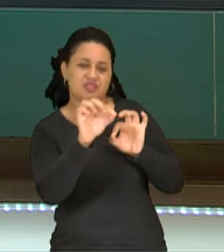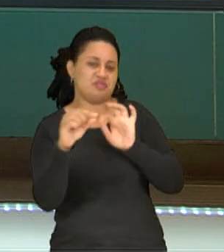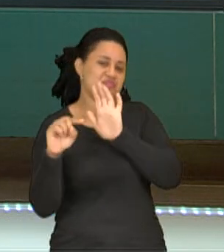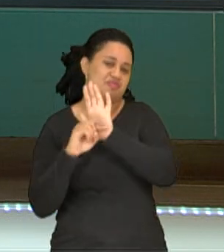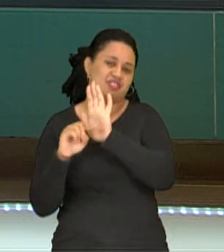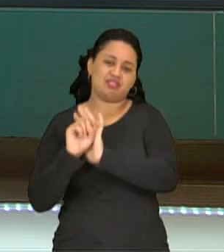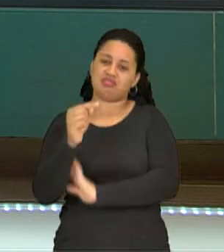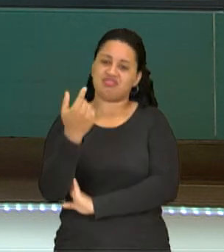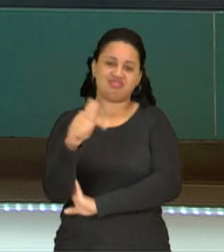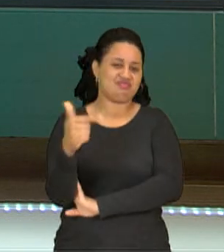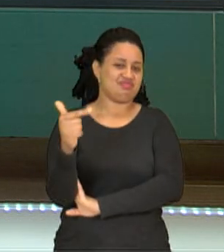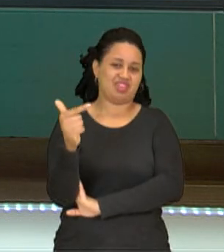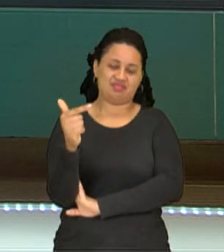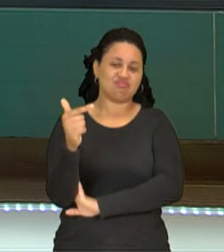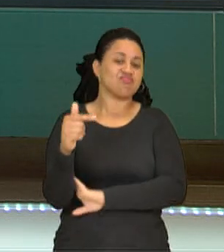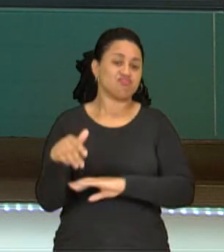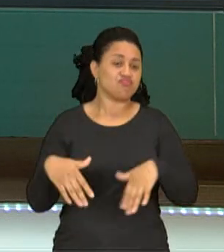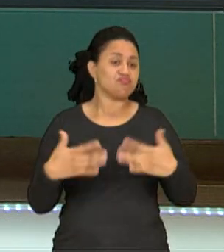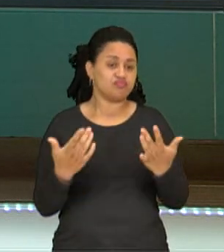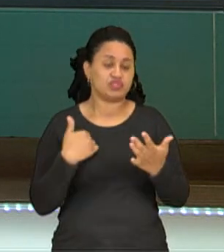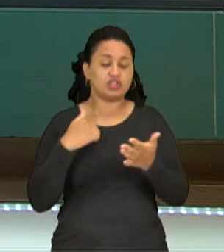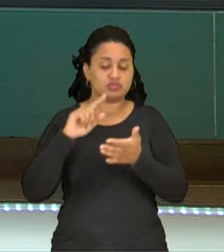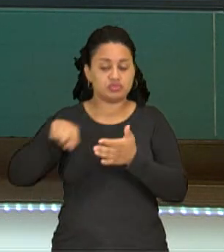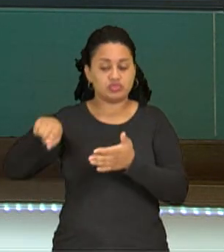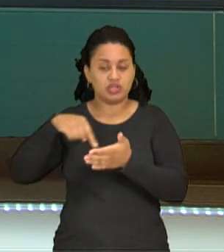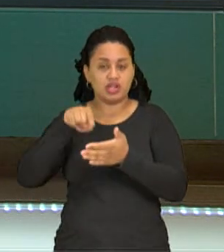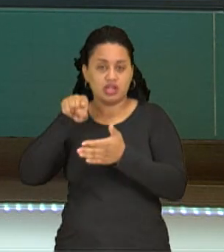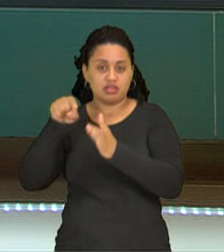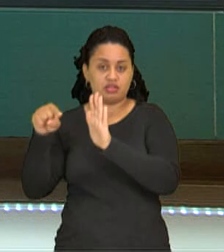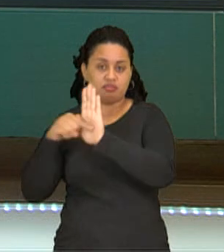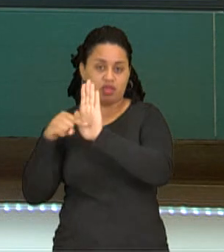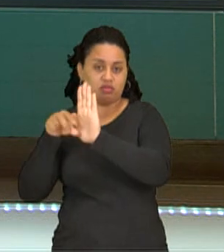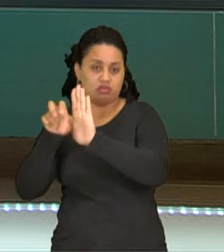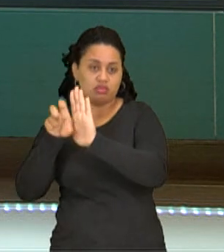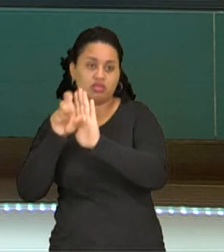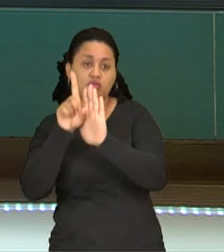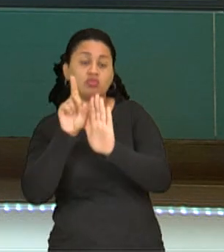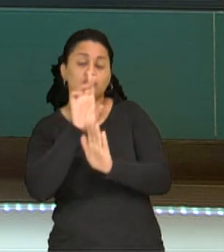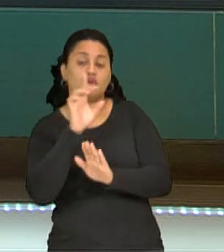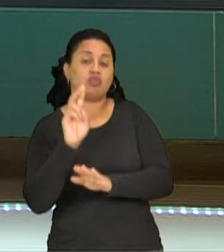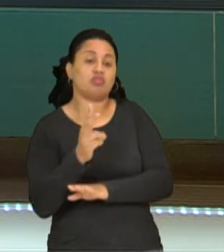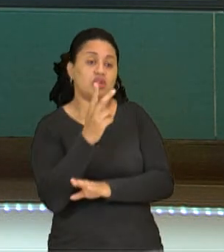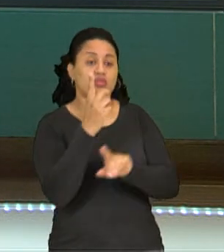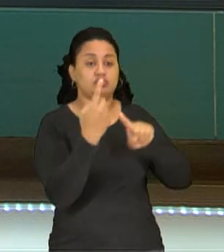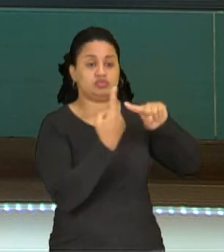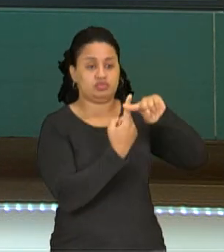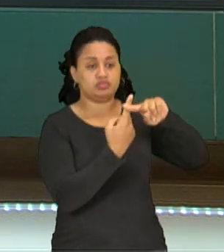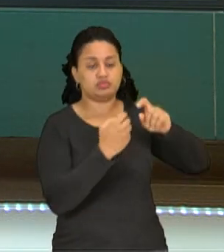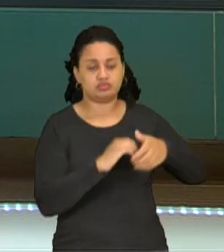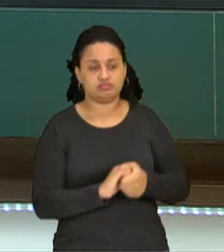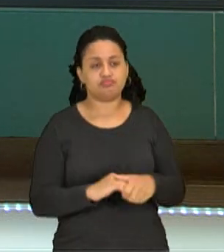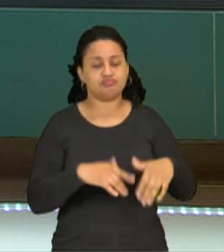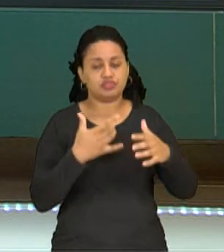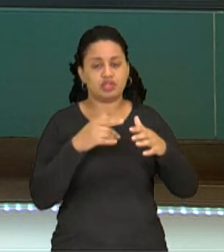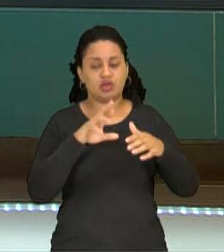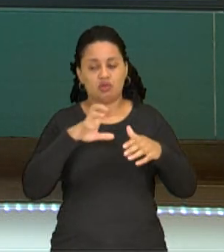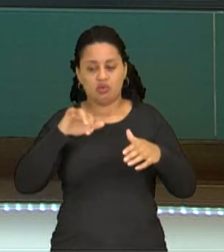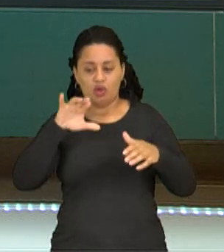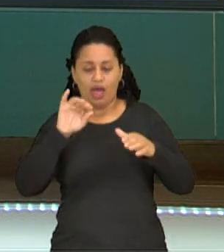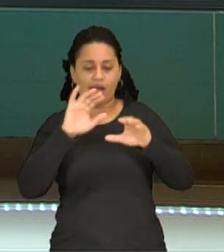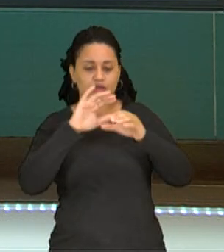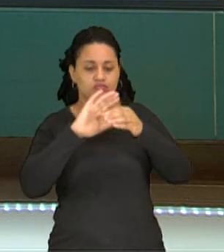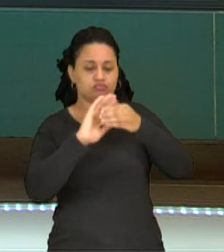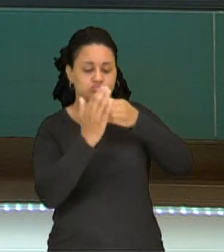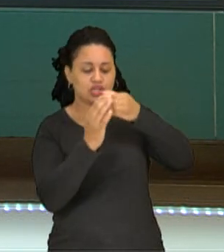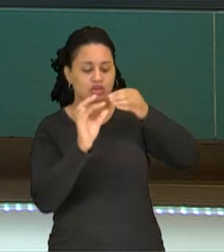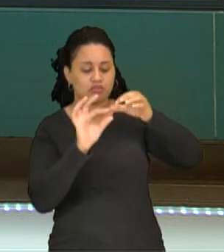falar em distância negativa, então a gente vai considerar apenas o valor positivo. Portanto, o raio da nossa base